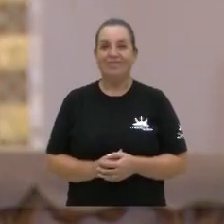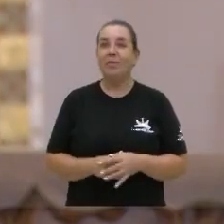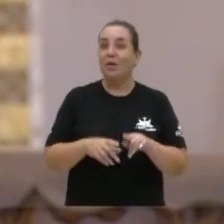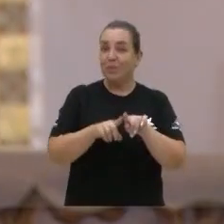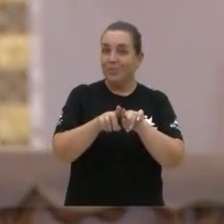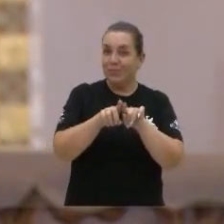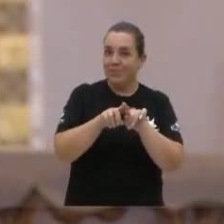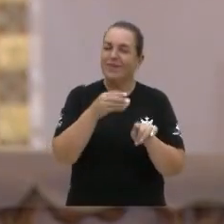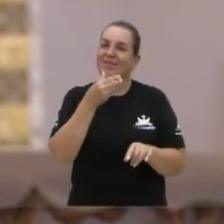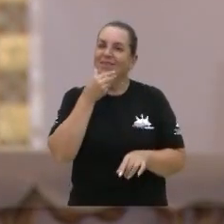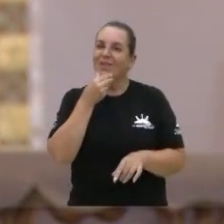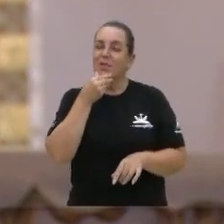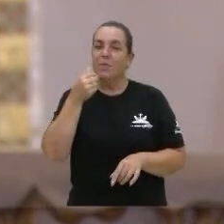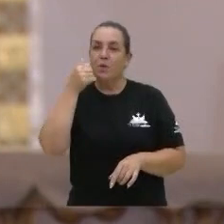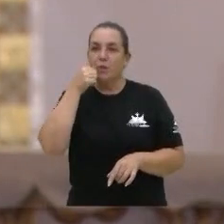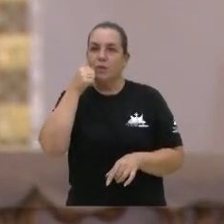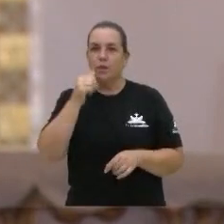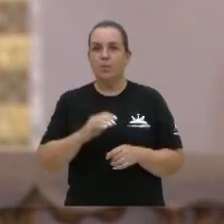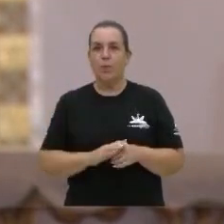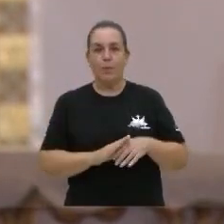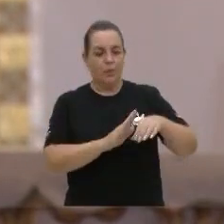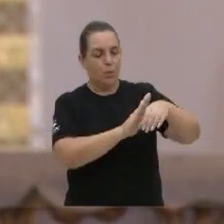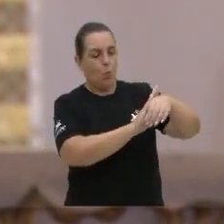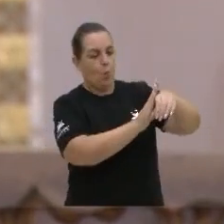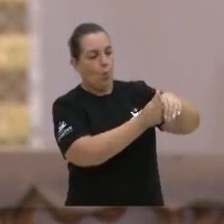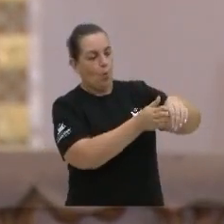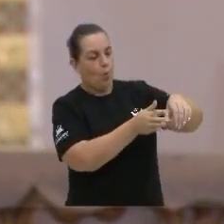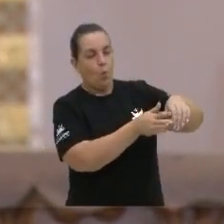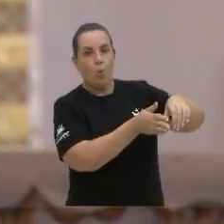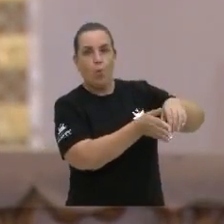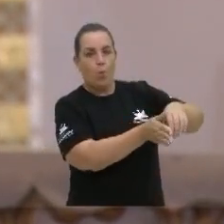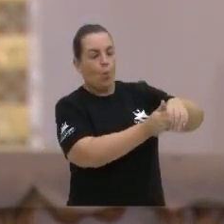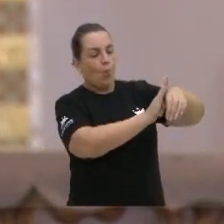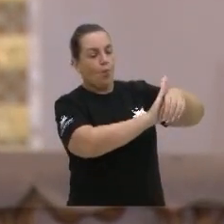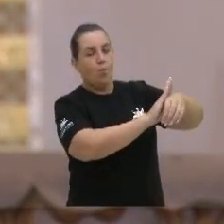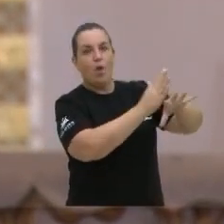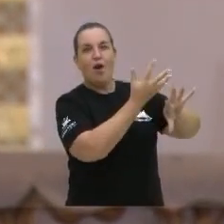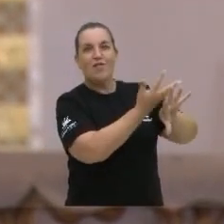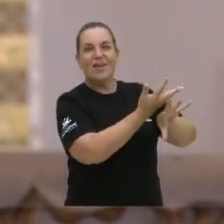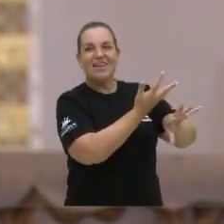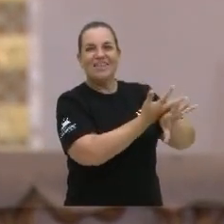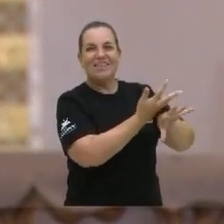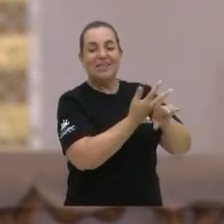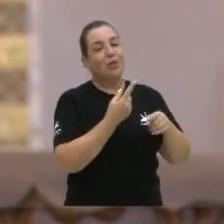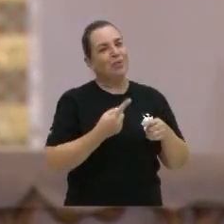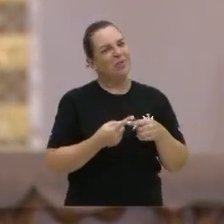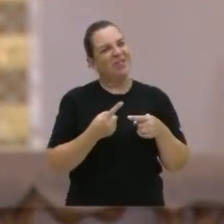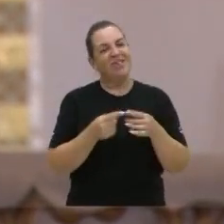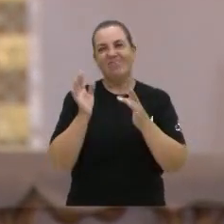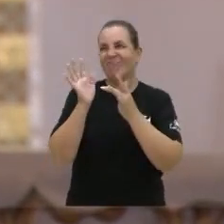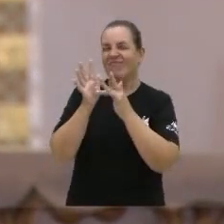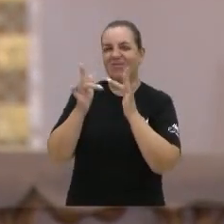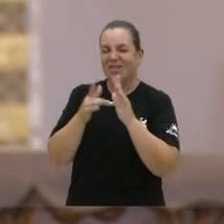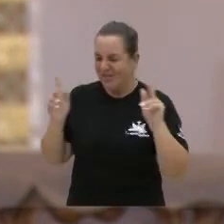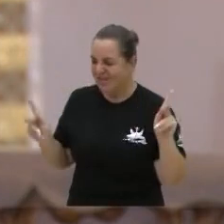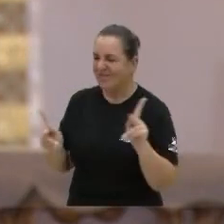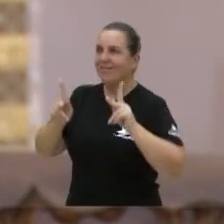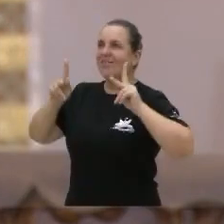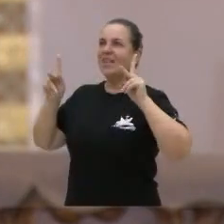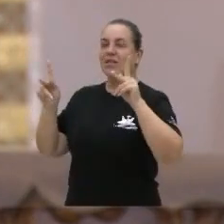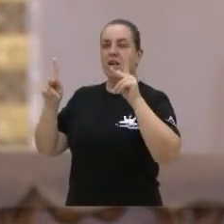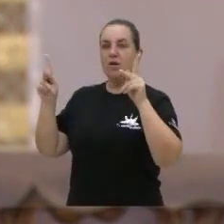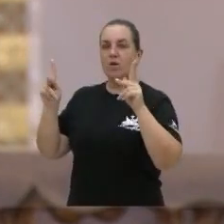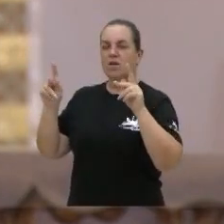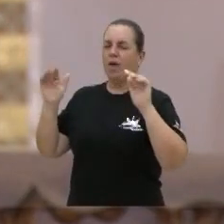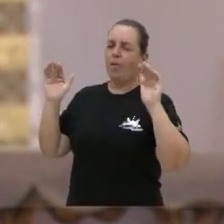irmãos e irmãs, o sepulcro está vazio. Cristo é vitorioso. A morte foi vencida